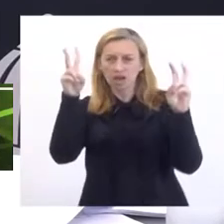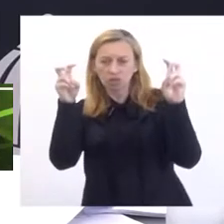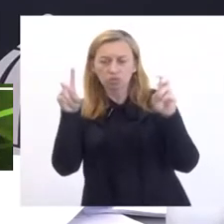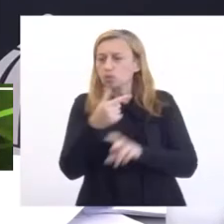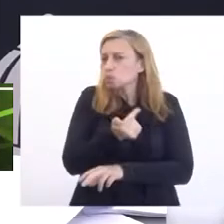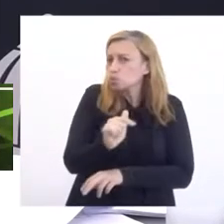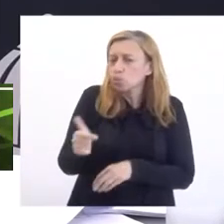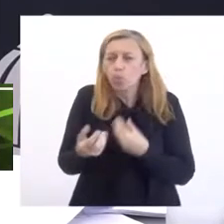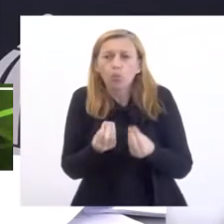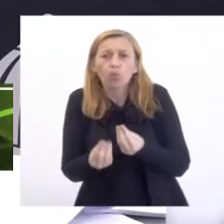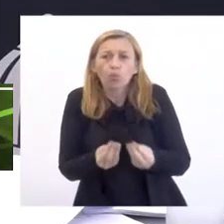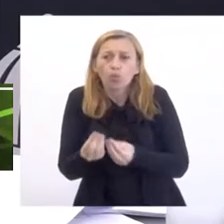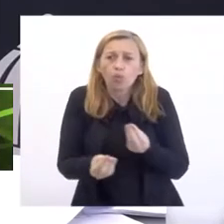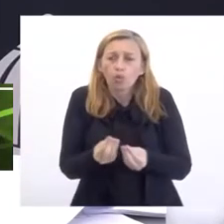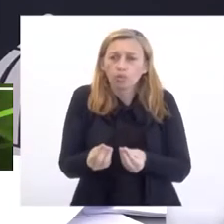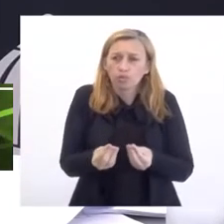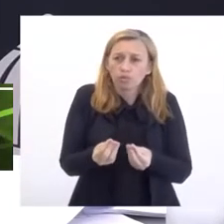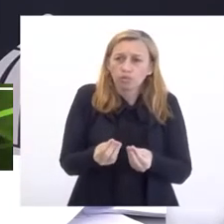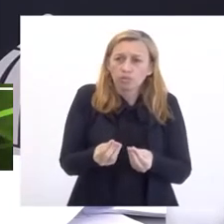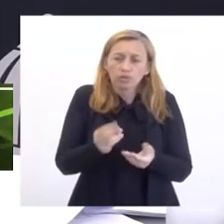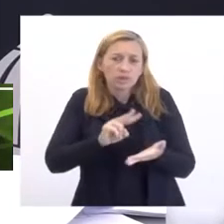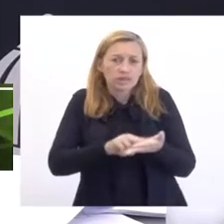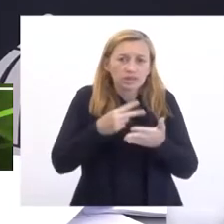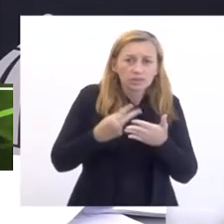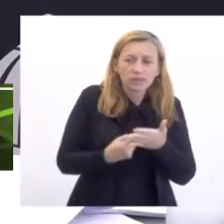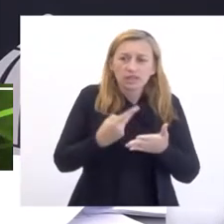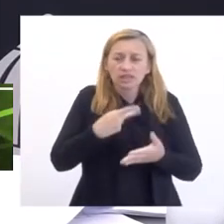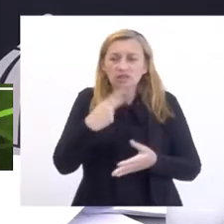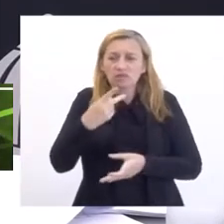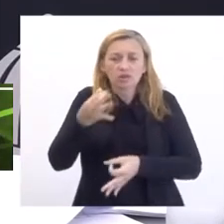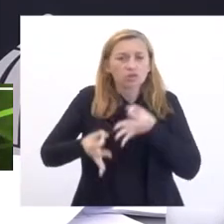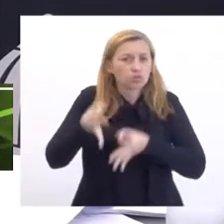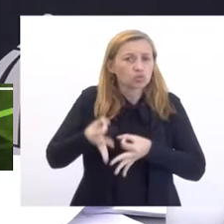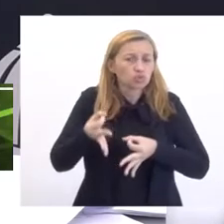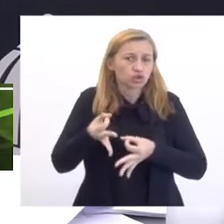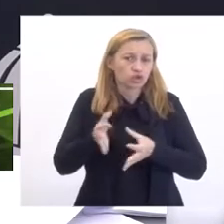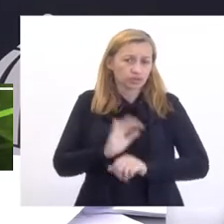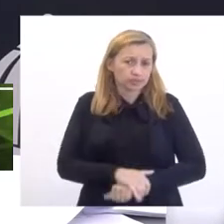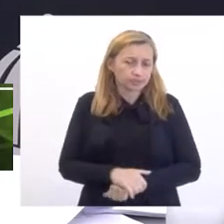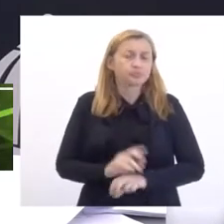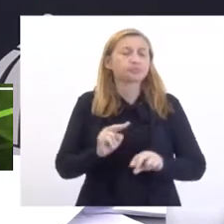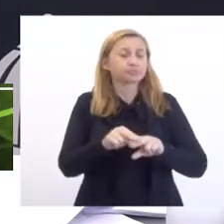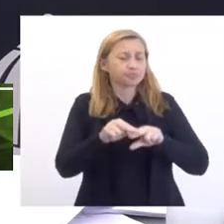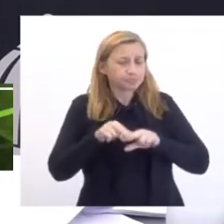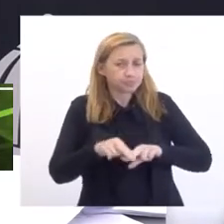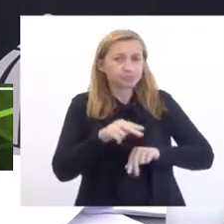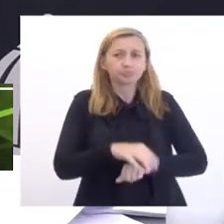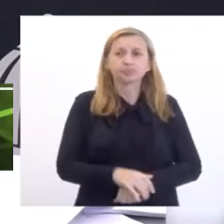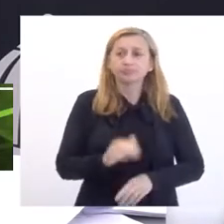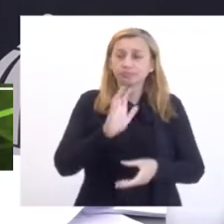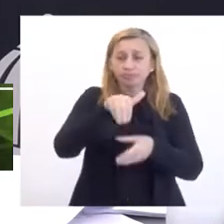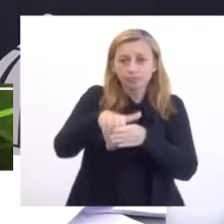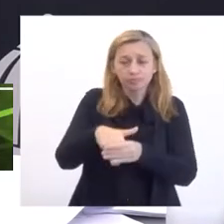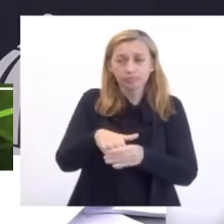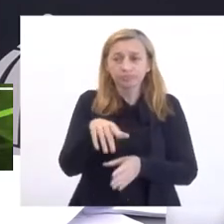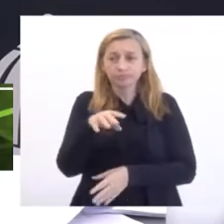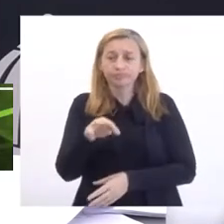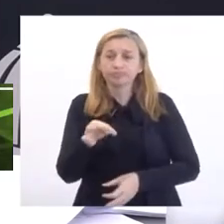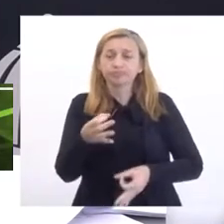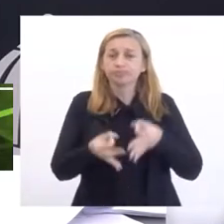há o que se dizer de interpretação jurídica. Por isso, o voto do